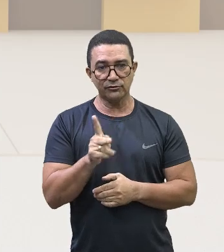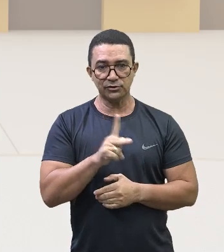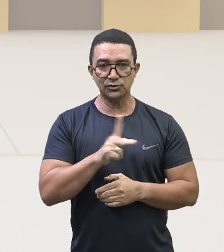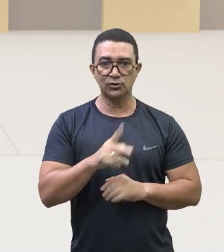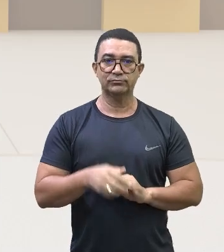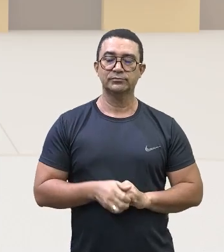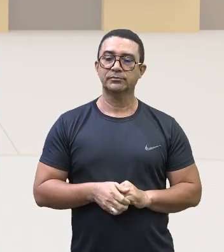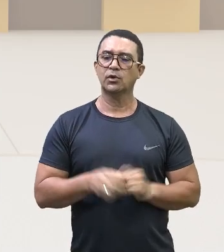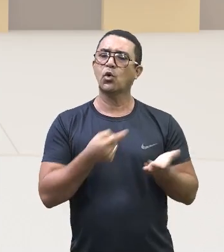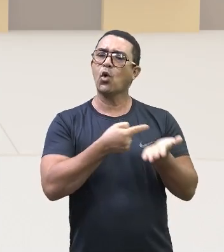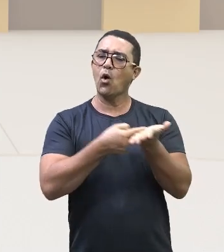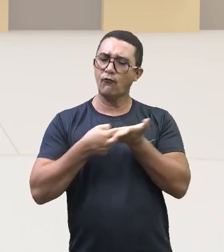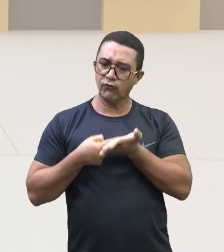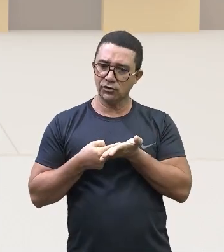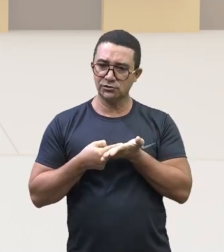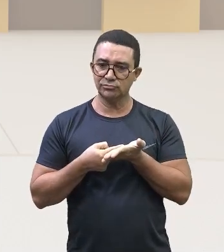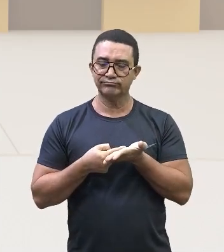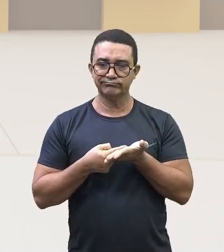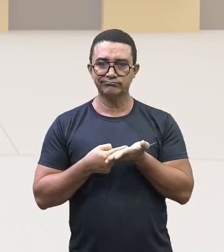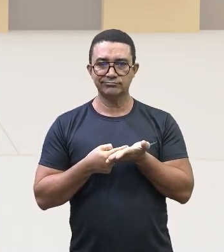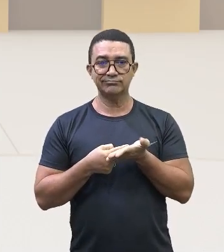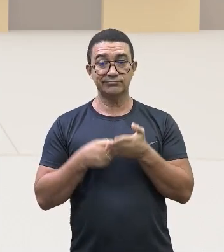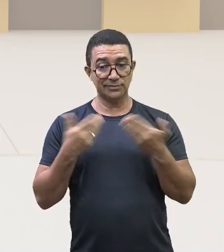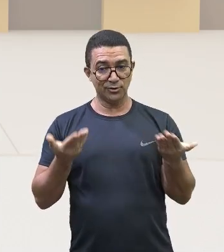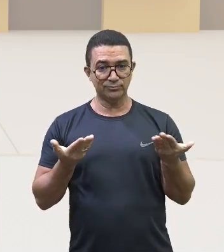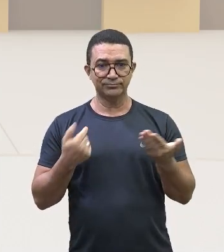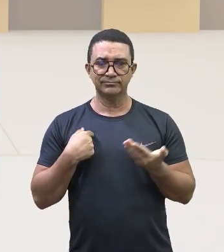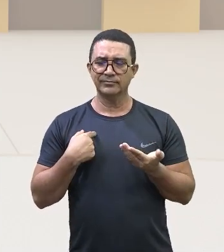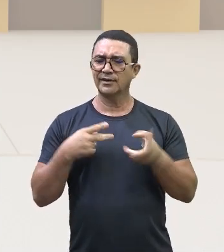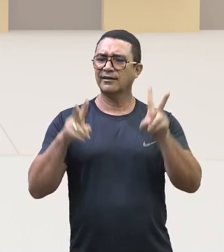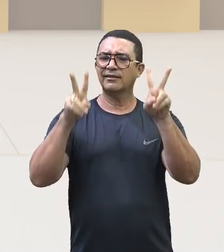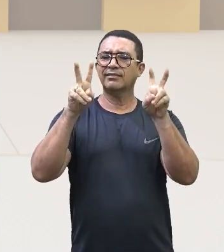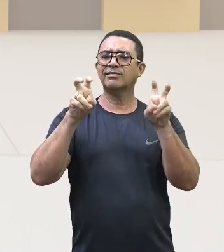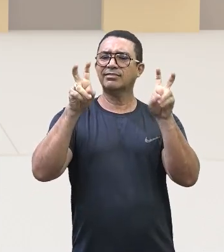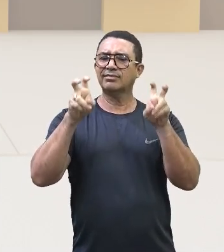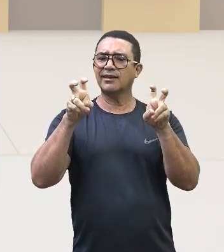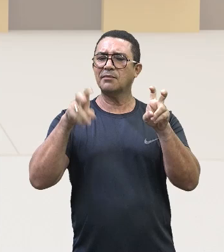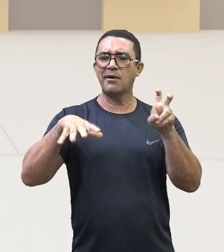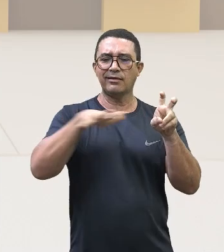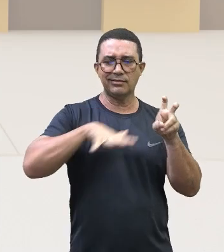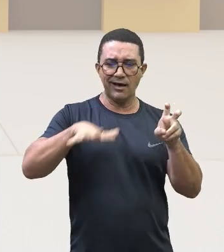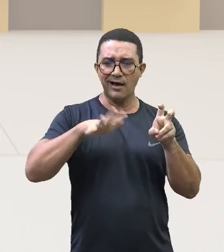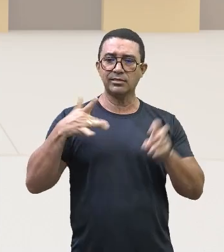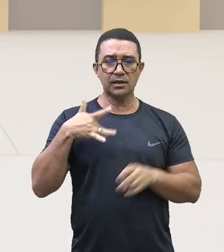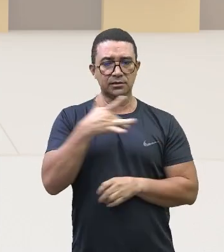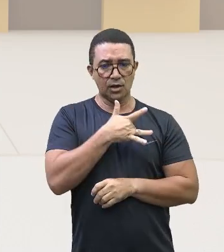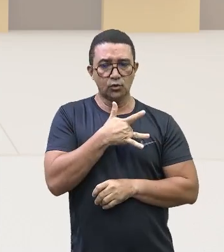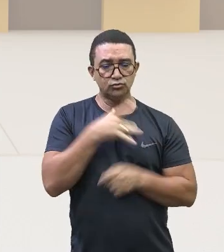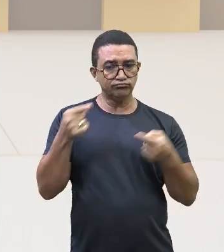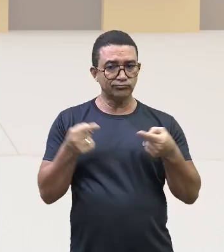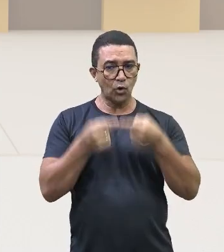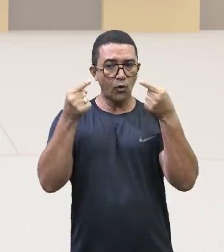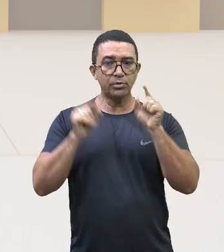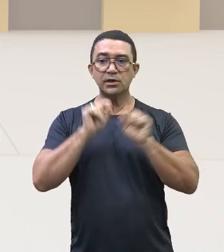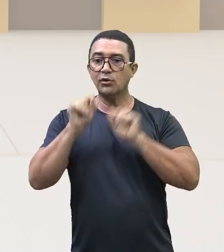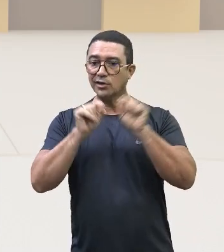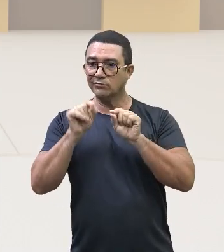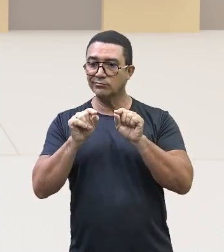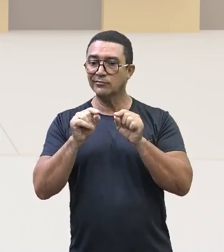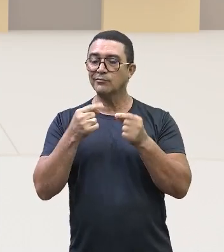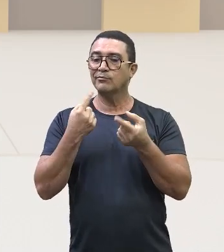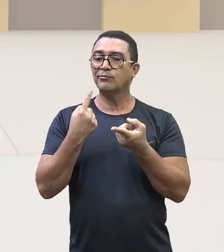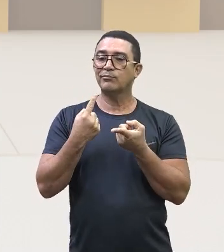Rosângelo, pelo convite. E é claro que esses assuntos relacionados à saúde têm muito a ver com acesso à